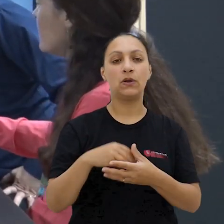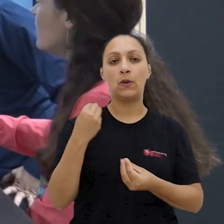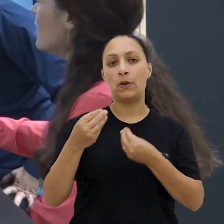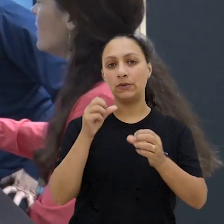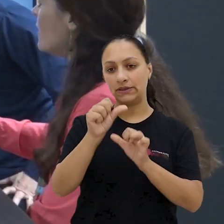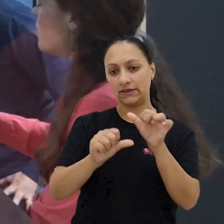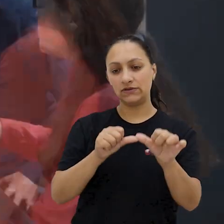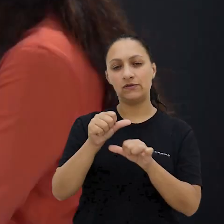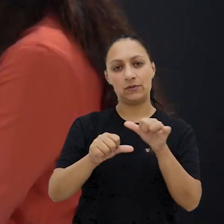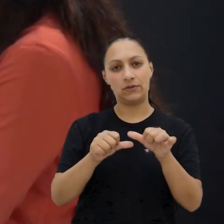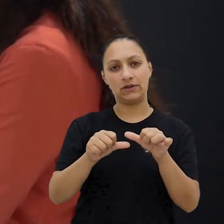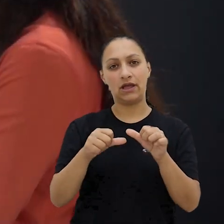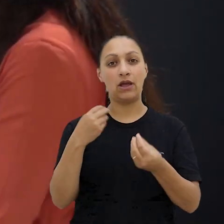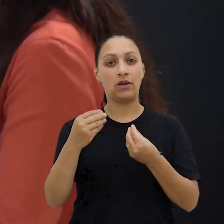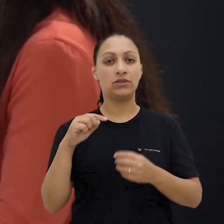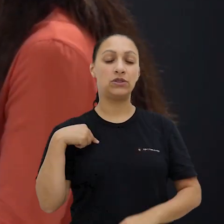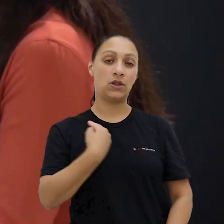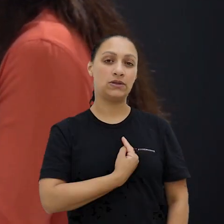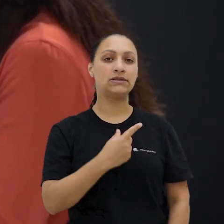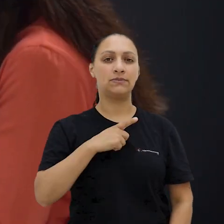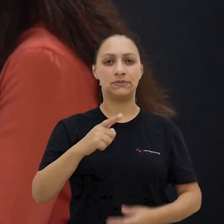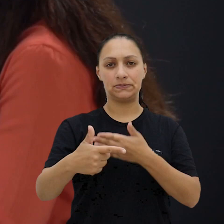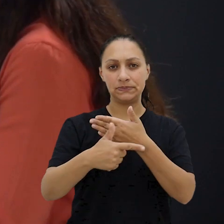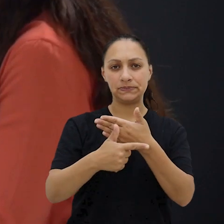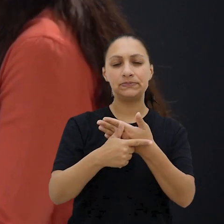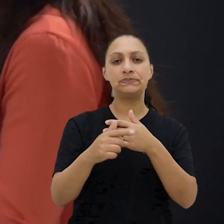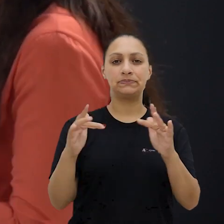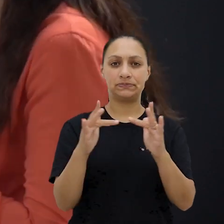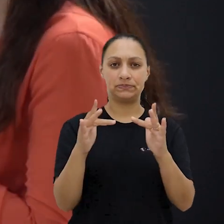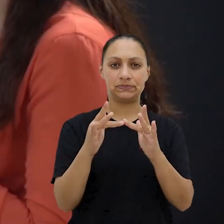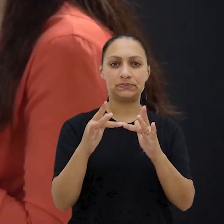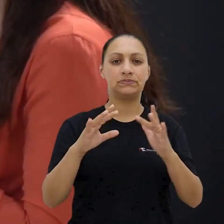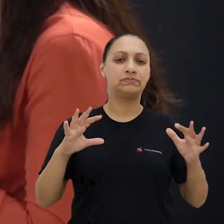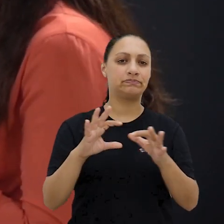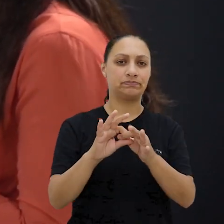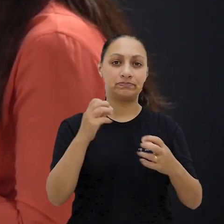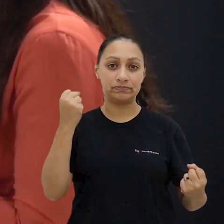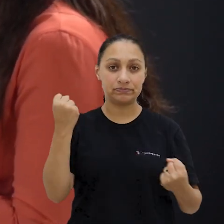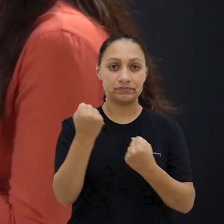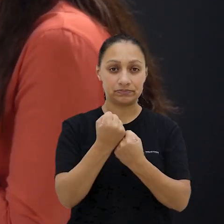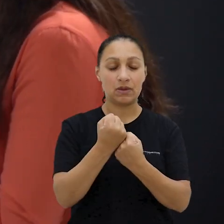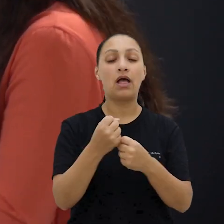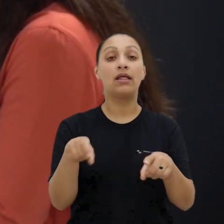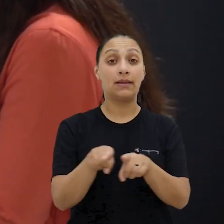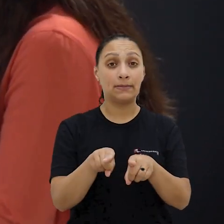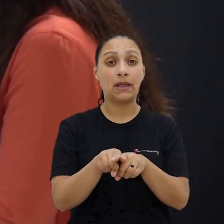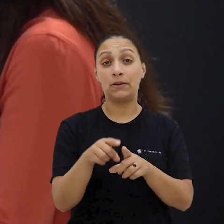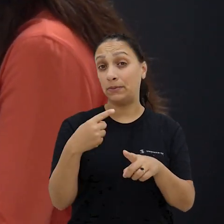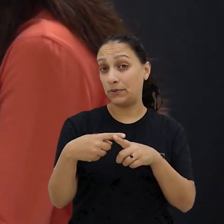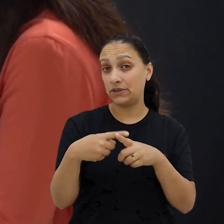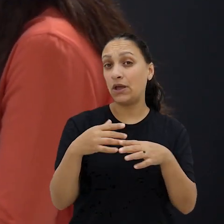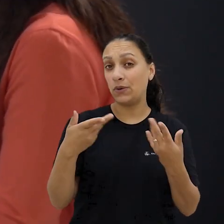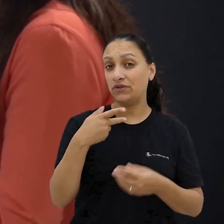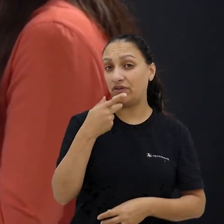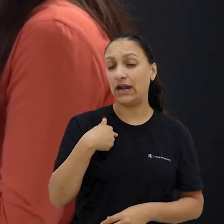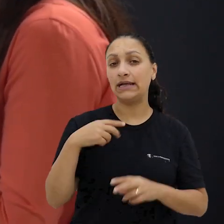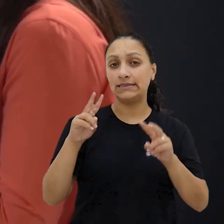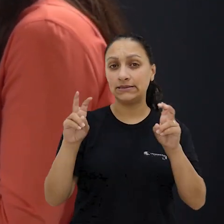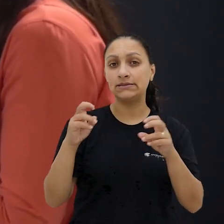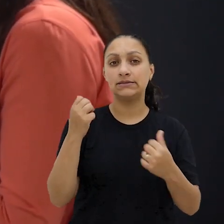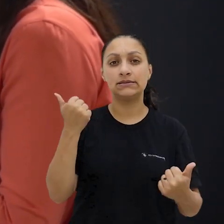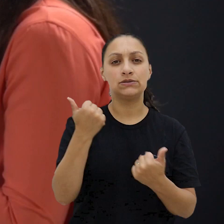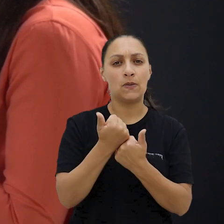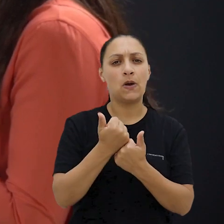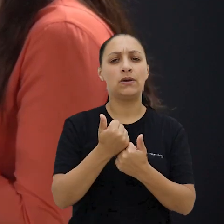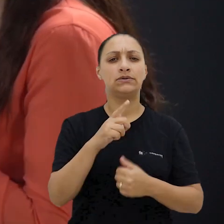coisas se transformam, e como a gente tem um papel de conexão, como a gente tem um papel de suporte também, porque quando a gente fala em suporte,